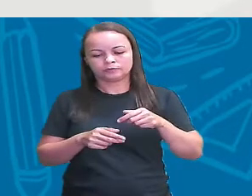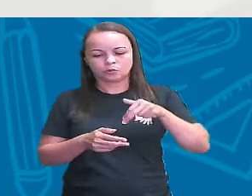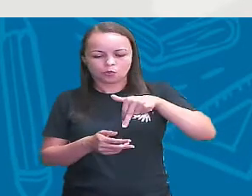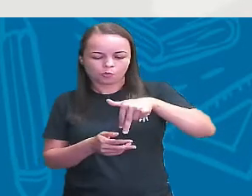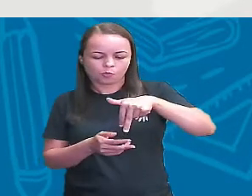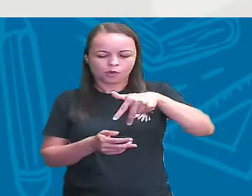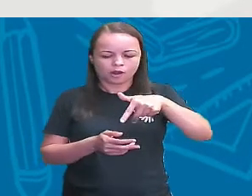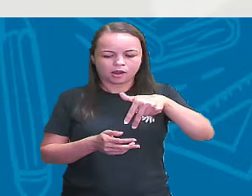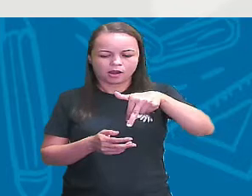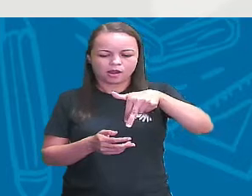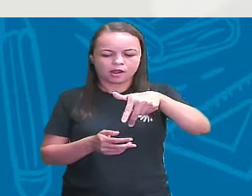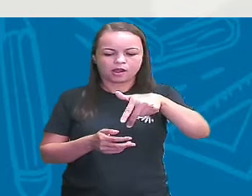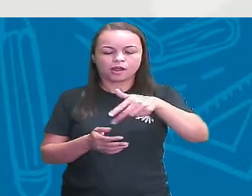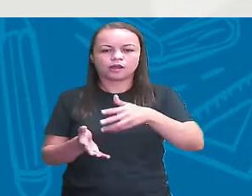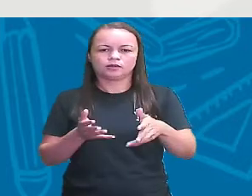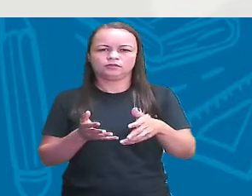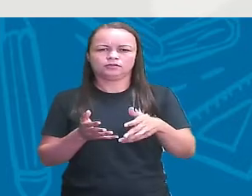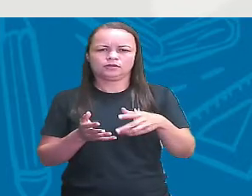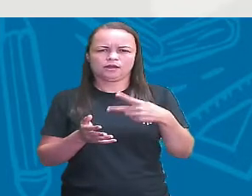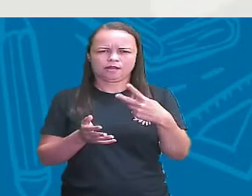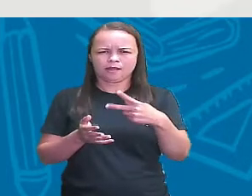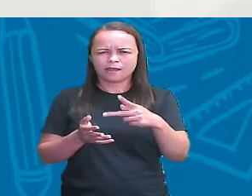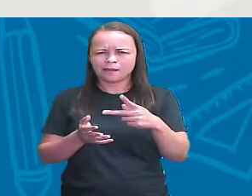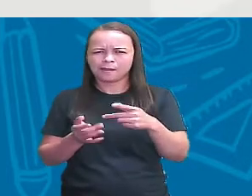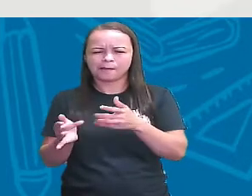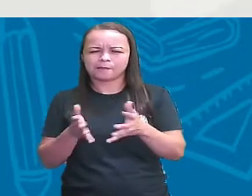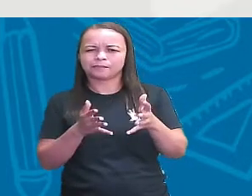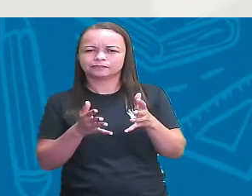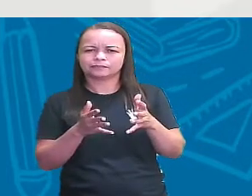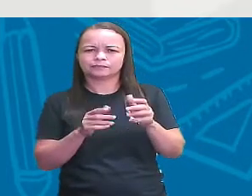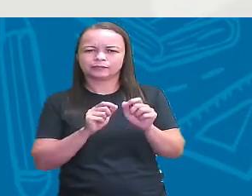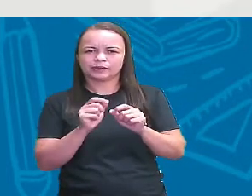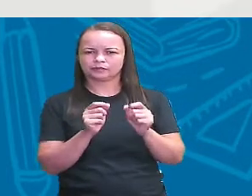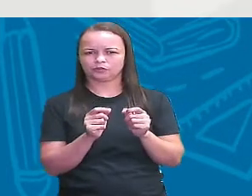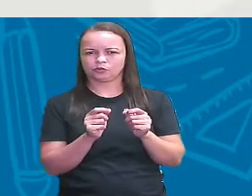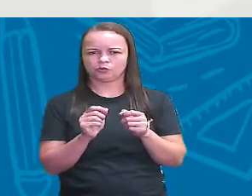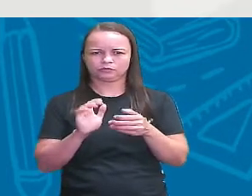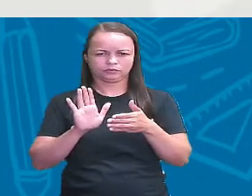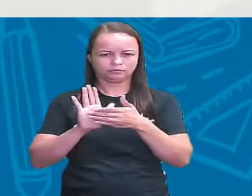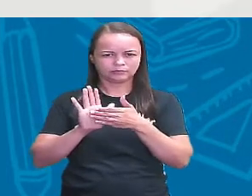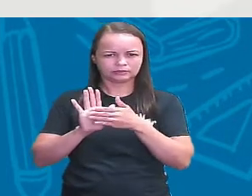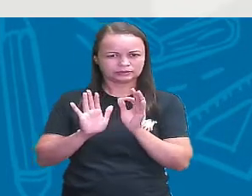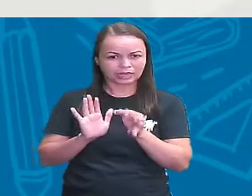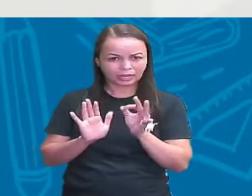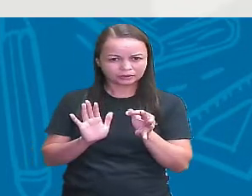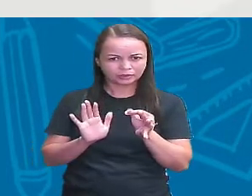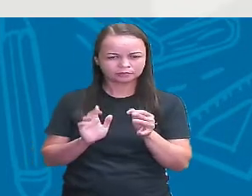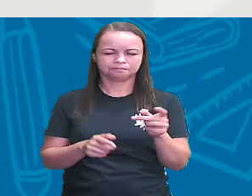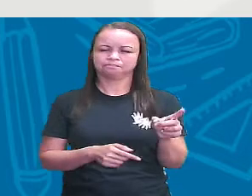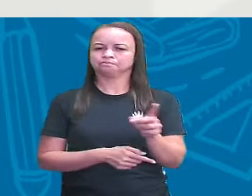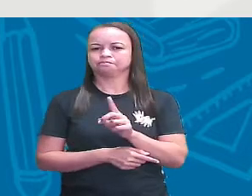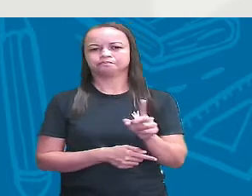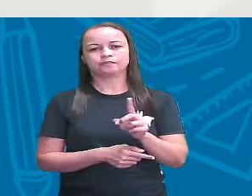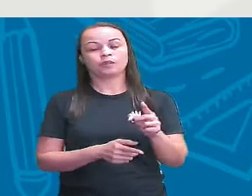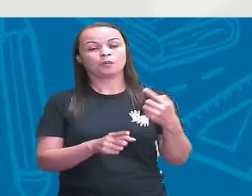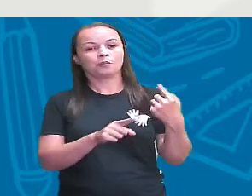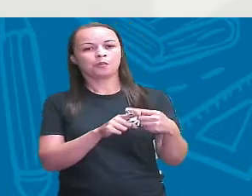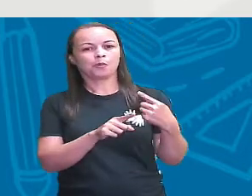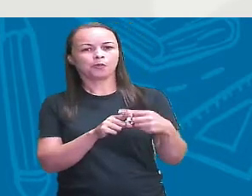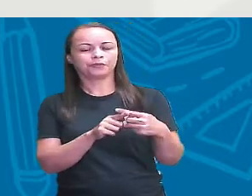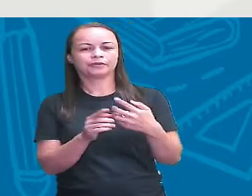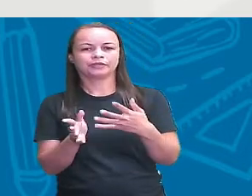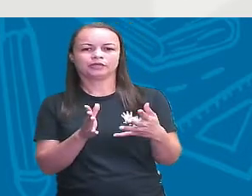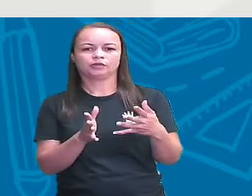ela é padronizada? Não. Por que, turma do 5º ano, não é padronizada? Porque, ó, o tamanho da